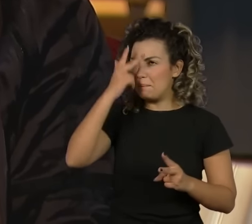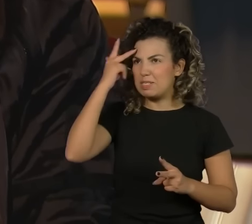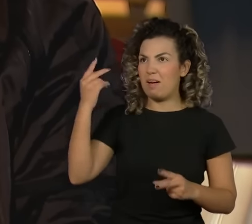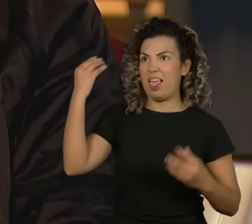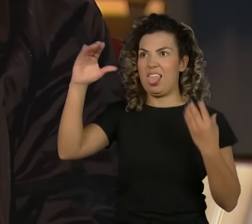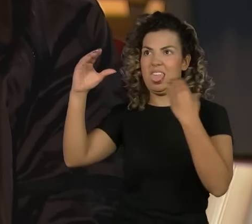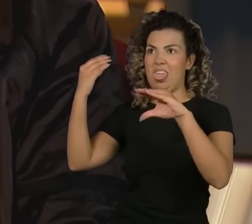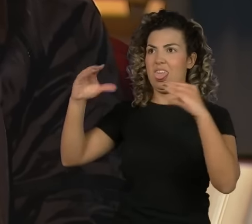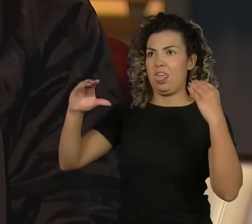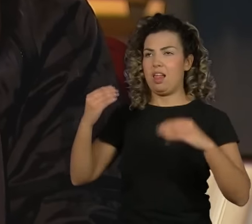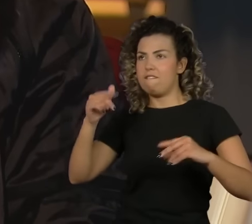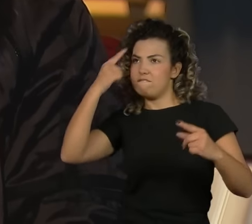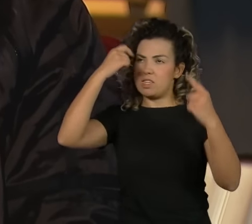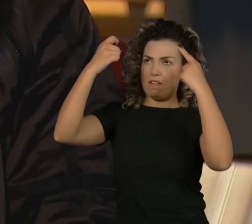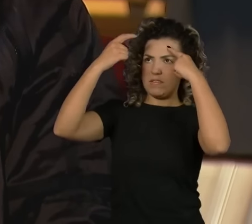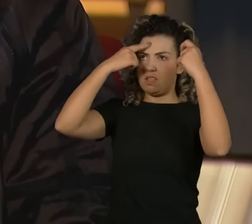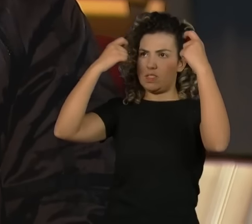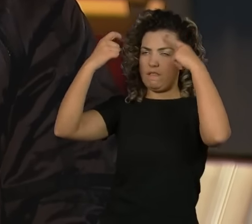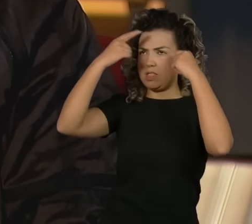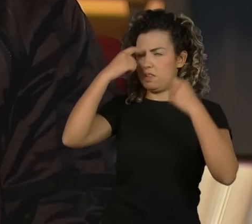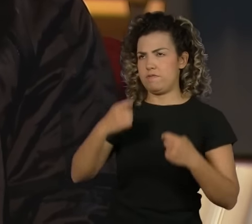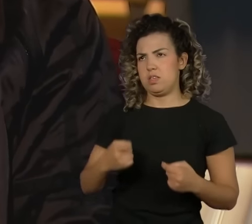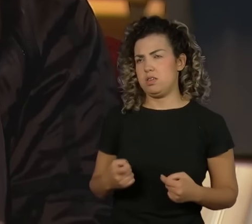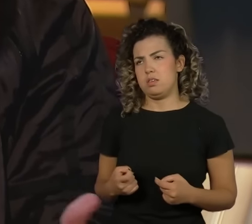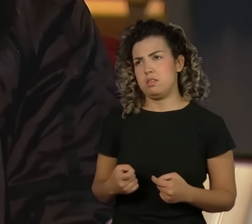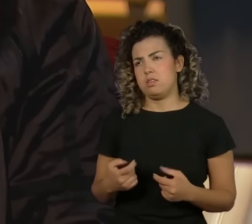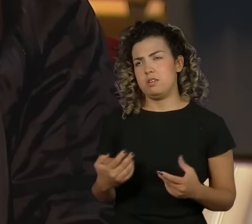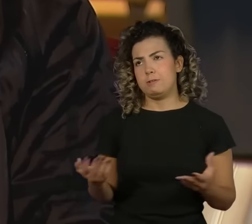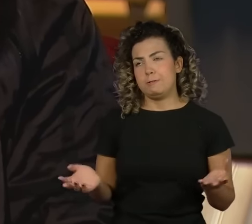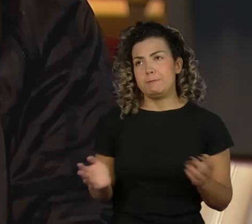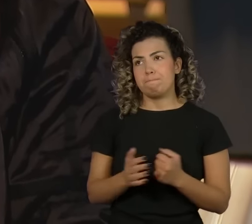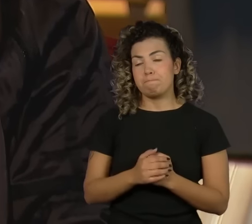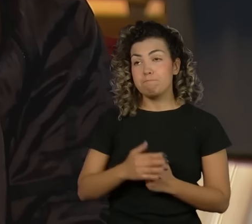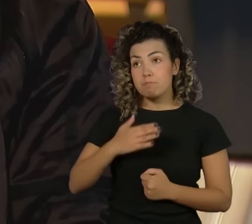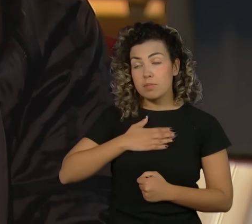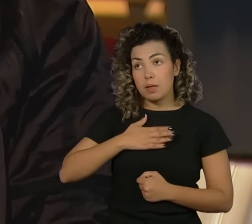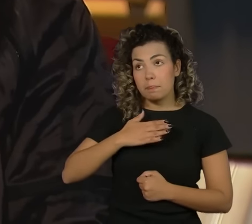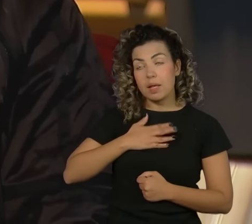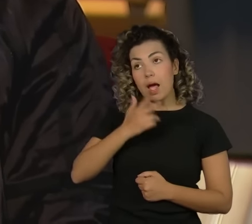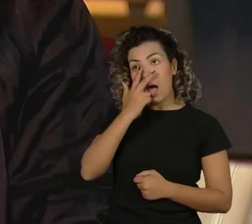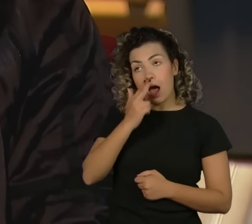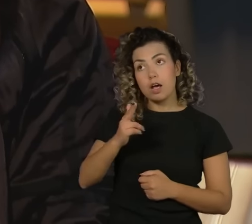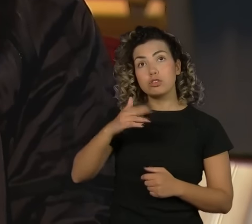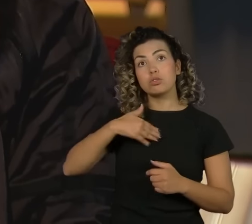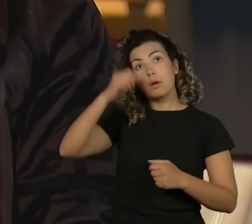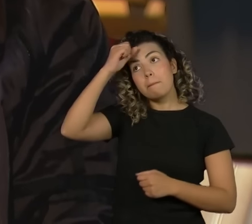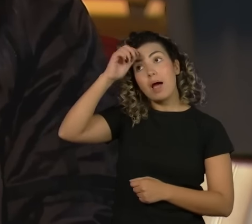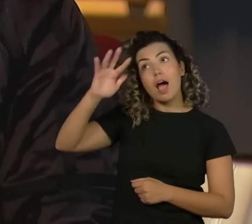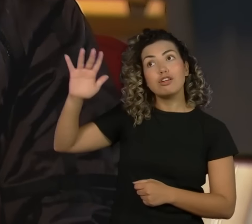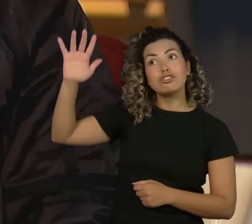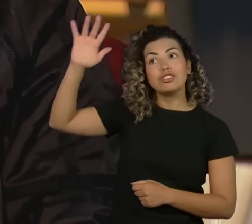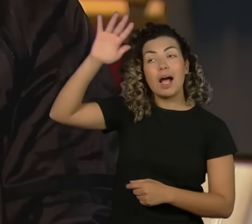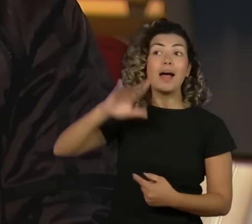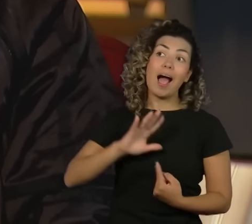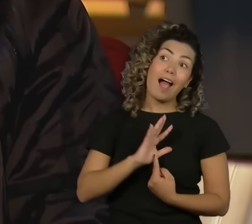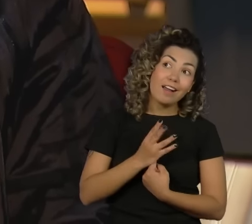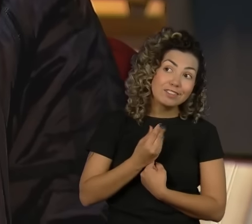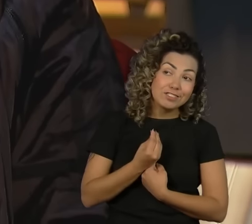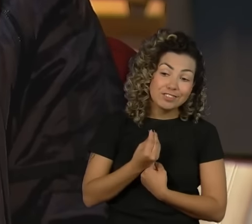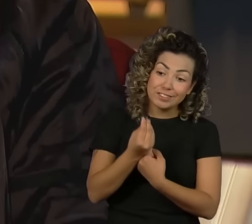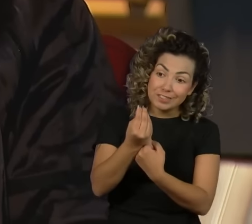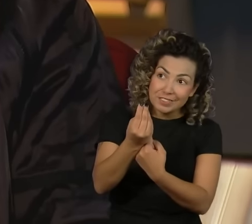a inventar coisas. Que você é um depravado. Eu acho que no imaginário nosso, é por isso que eu falo da arte, o imaginário nosso tem que